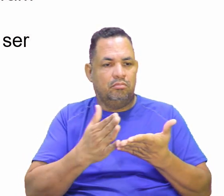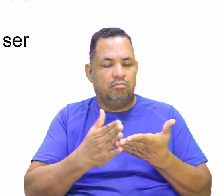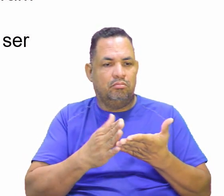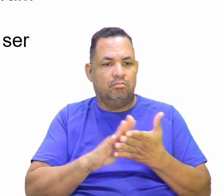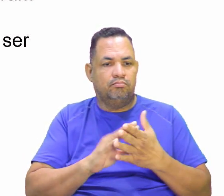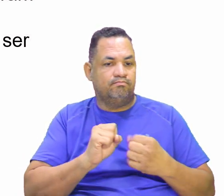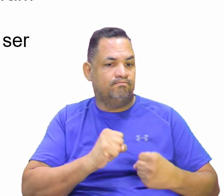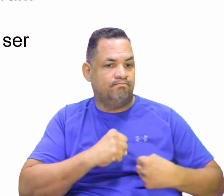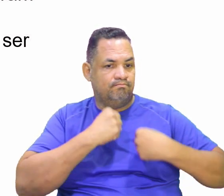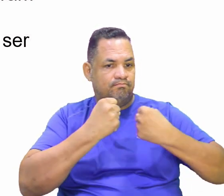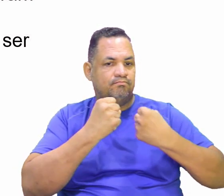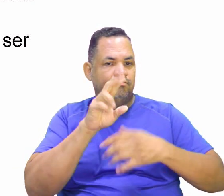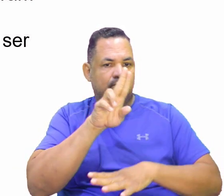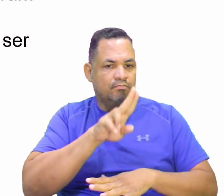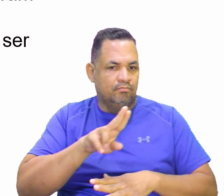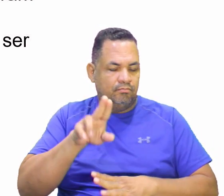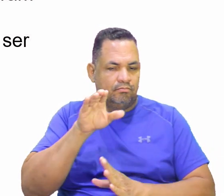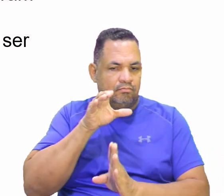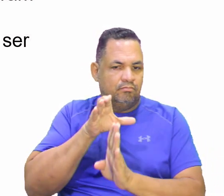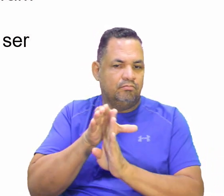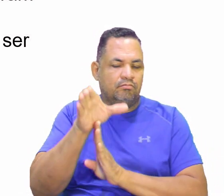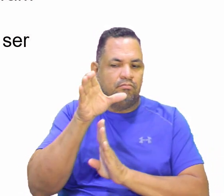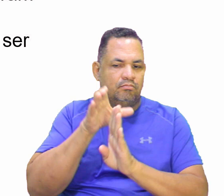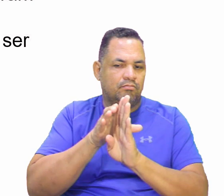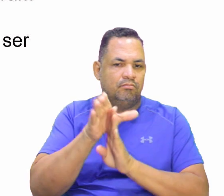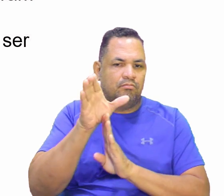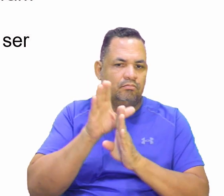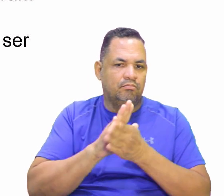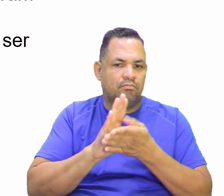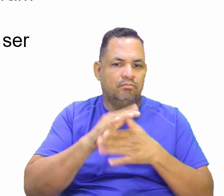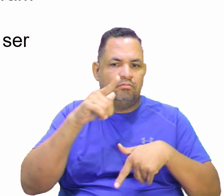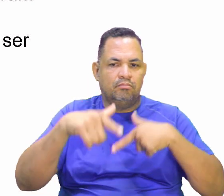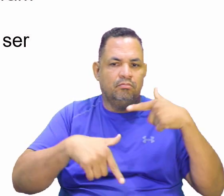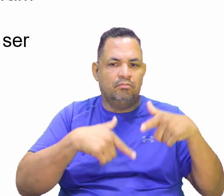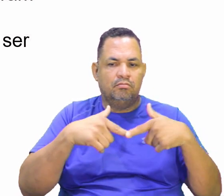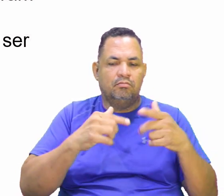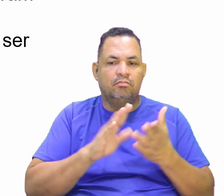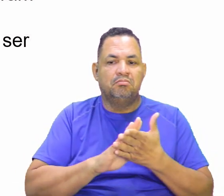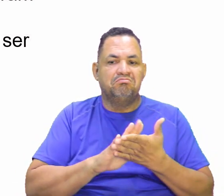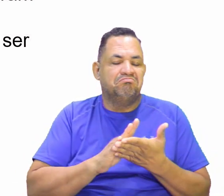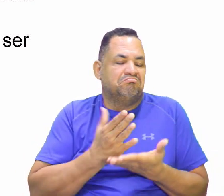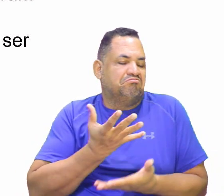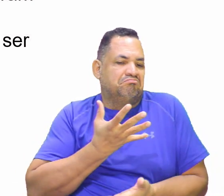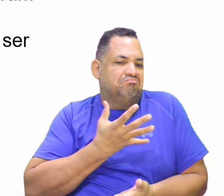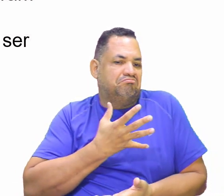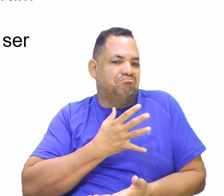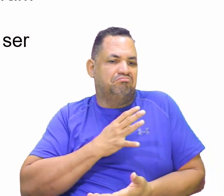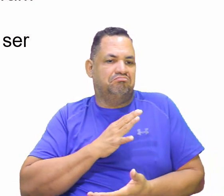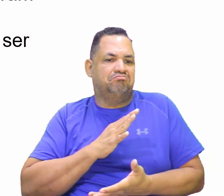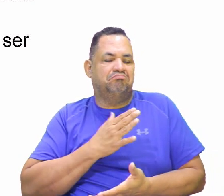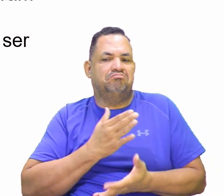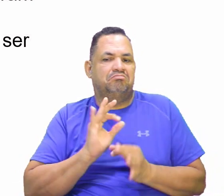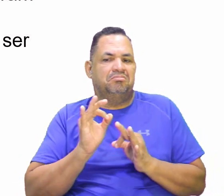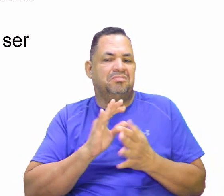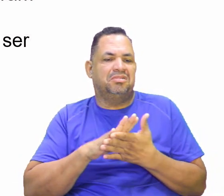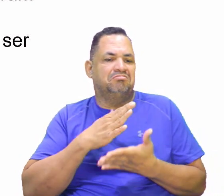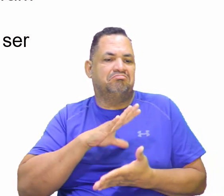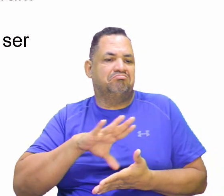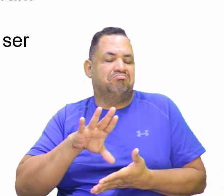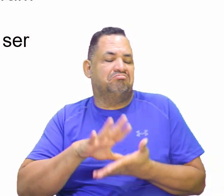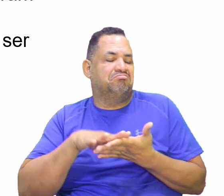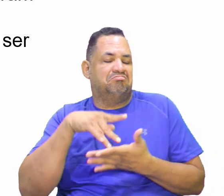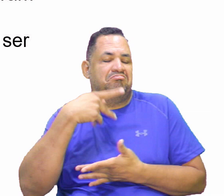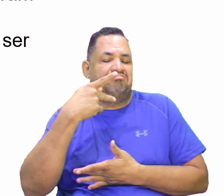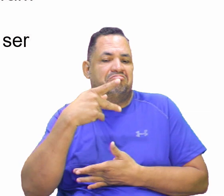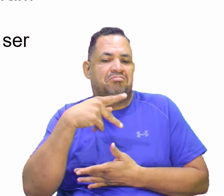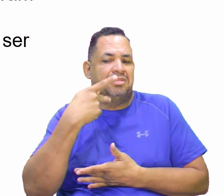deles, esforcei-me ao aplicar suas orientações no trabalho e não me importei com os